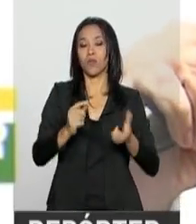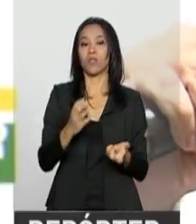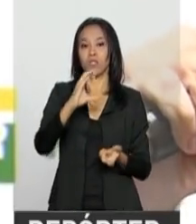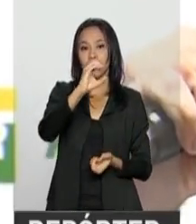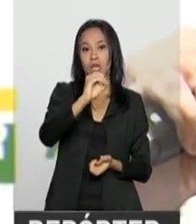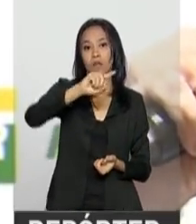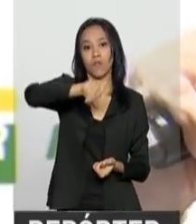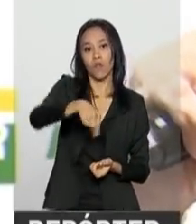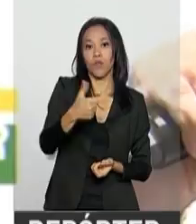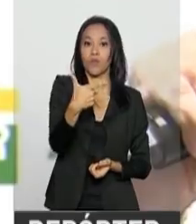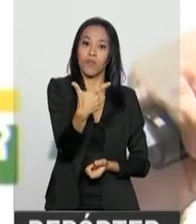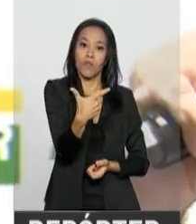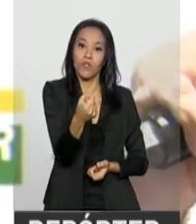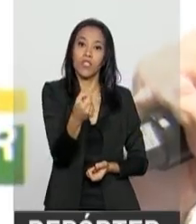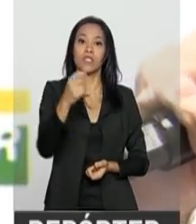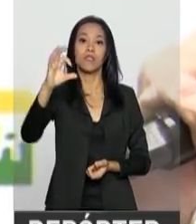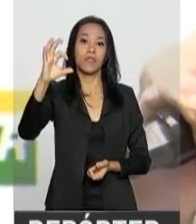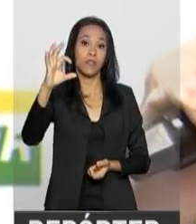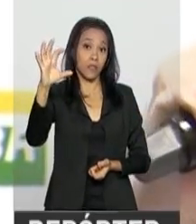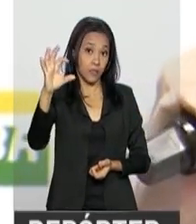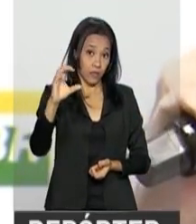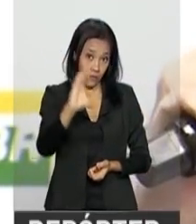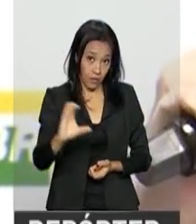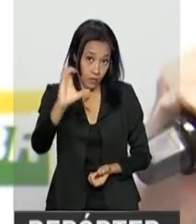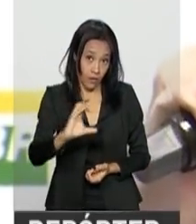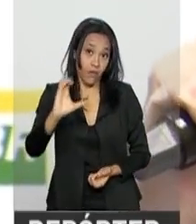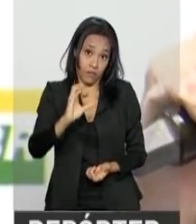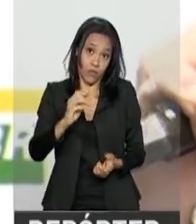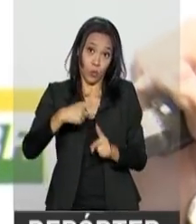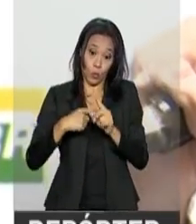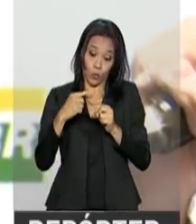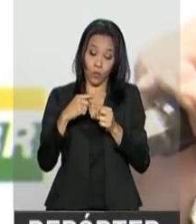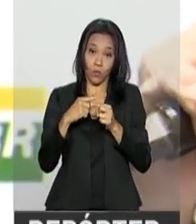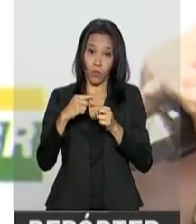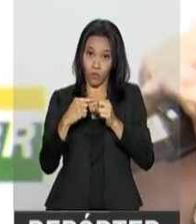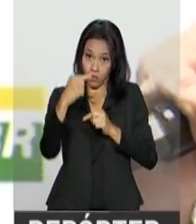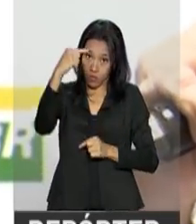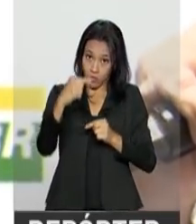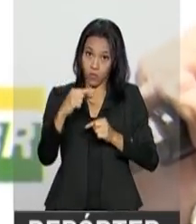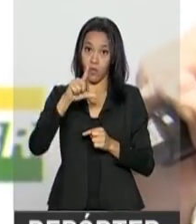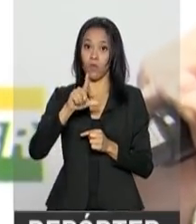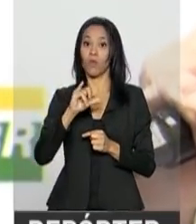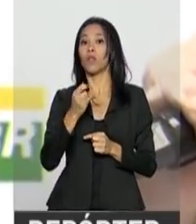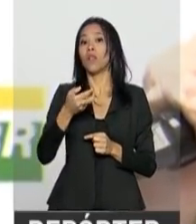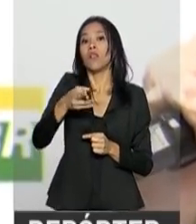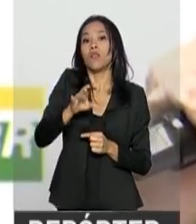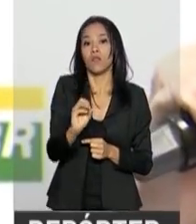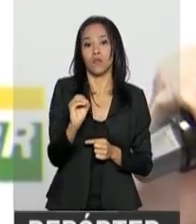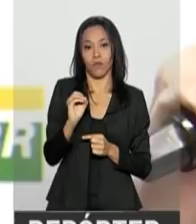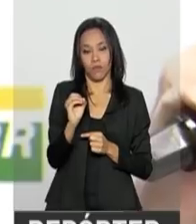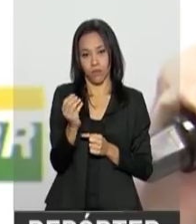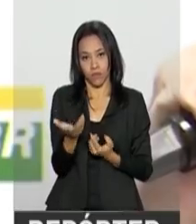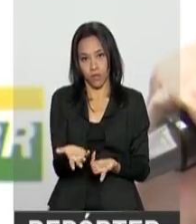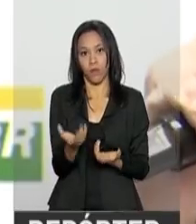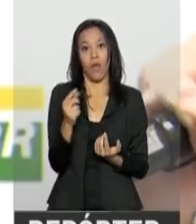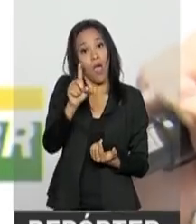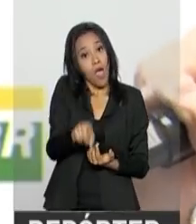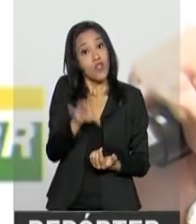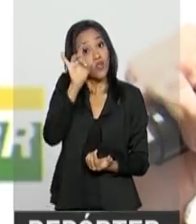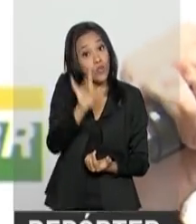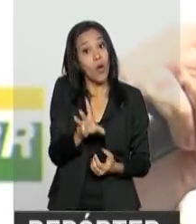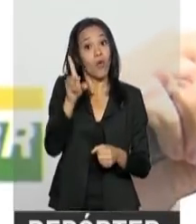centavos no litro do diesel. Essa decisão se aplica somente ao